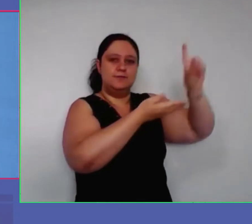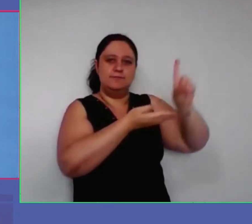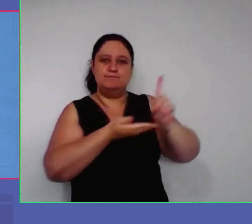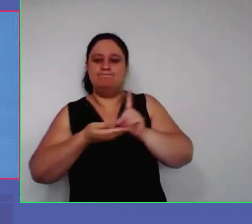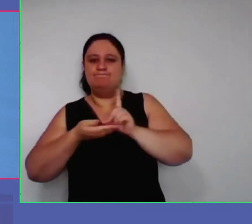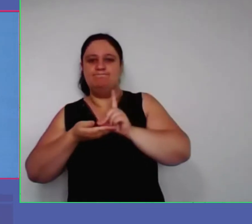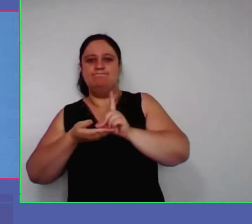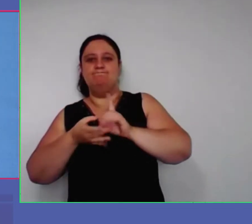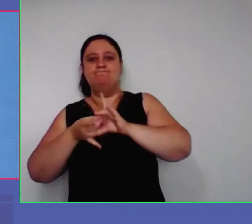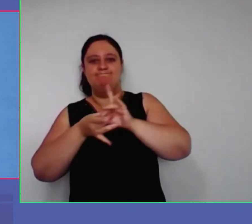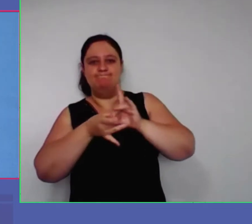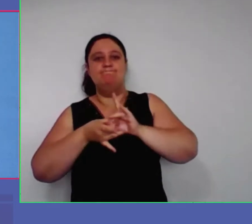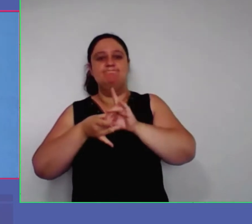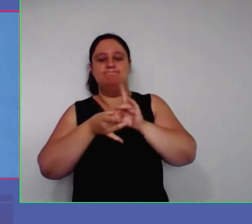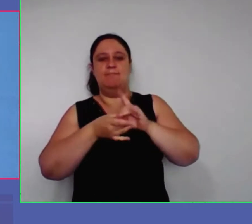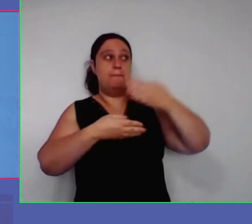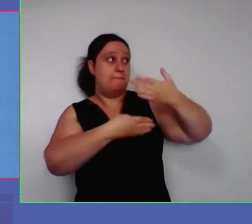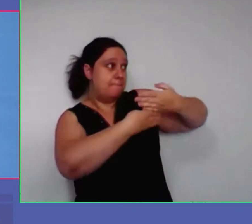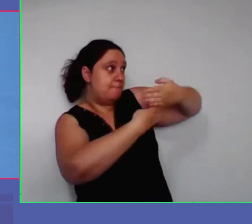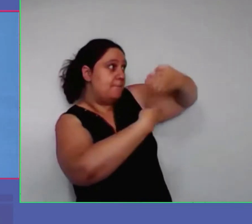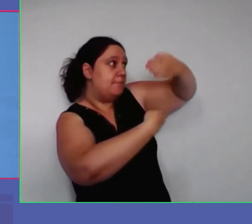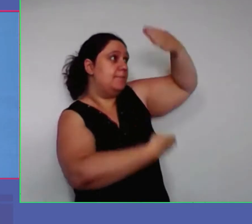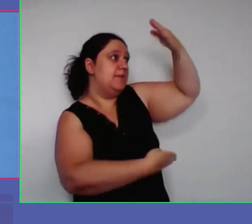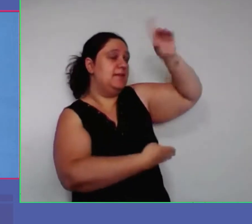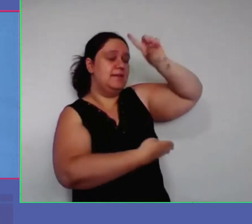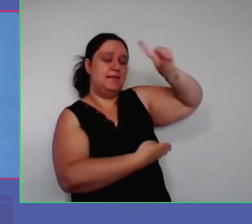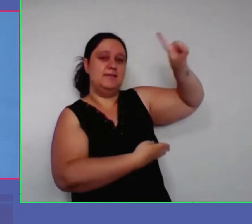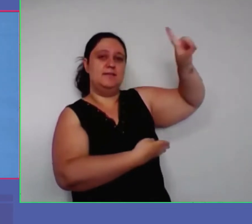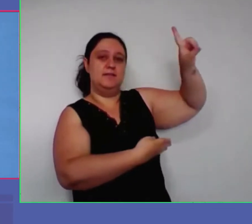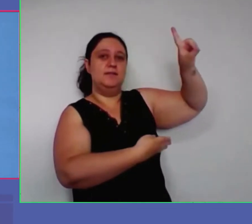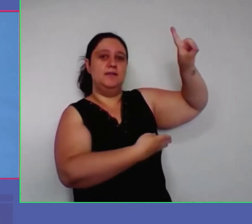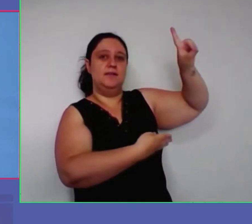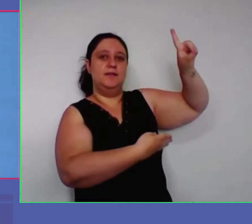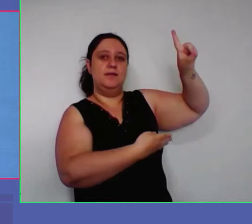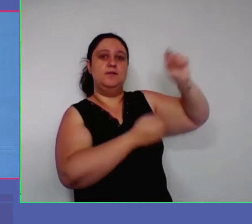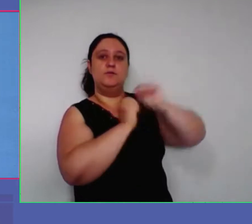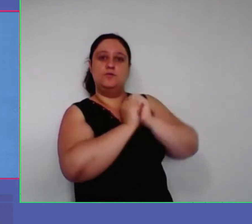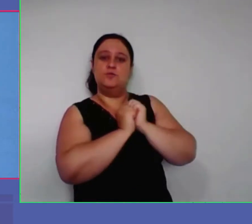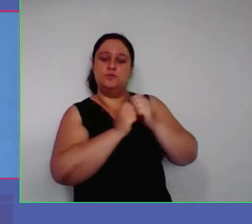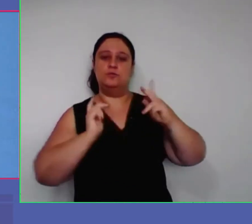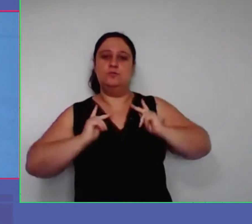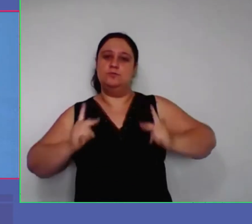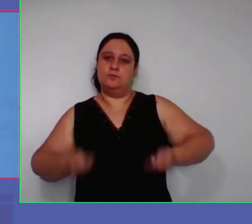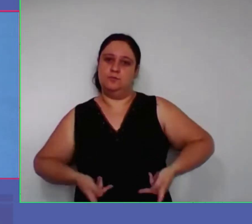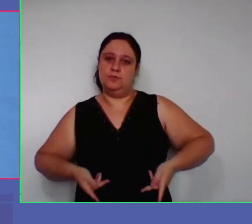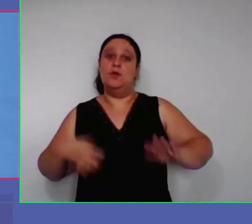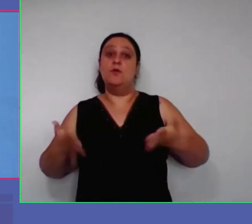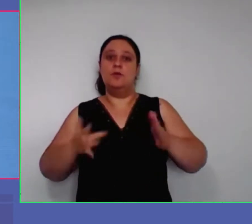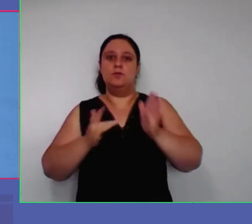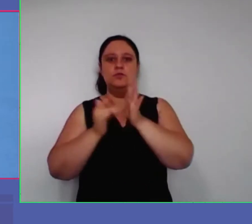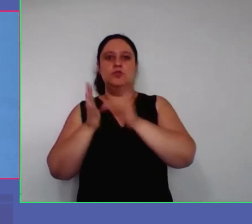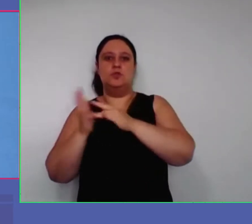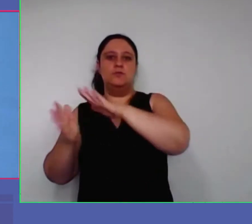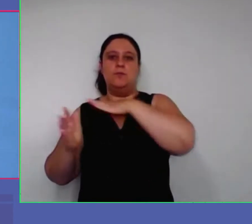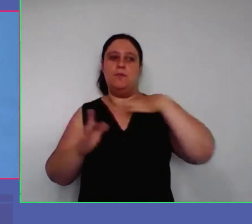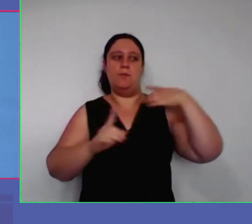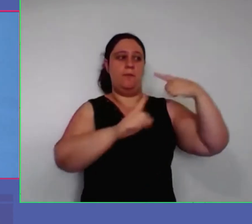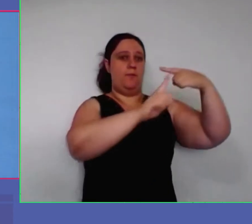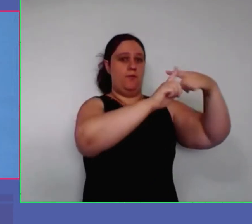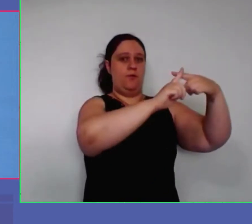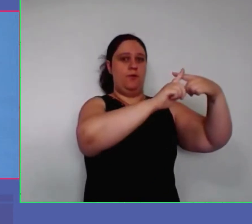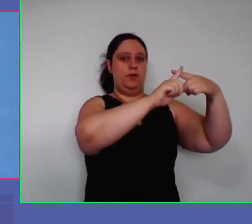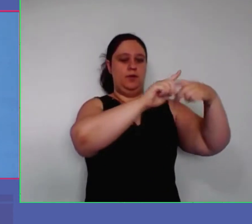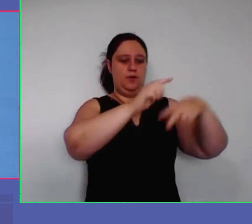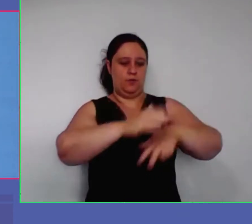a presença de Deus para os homens. E na sua morte e ressurreição, Ele introduziu o homem